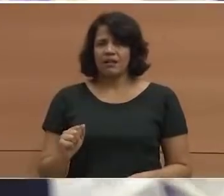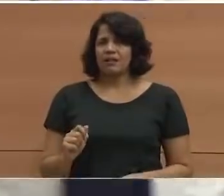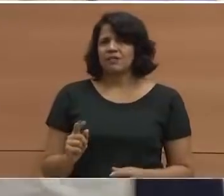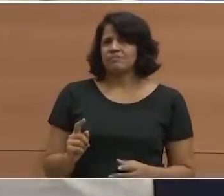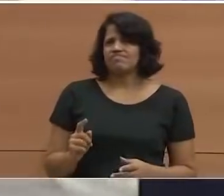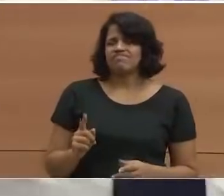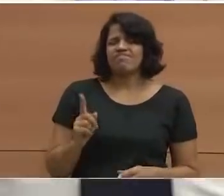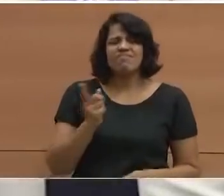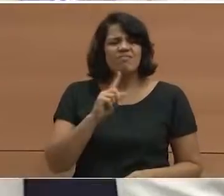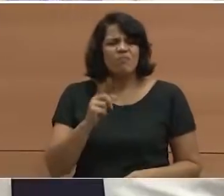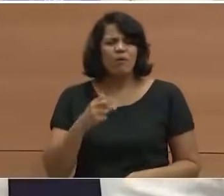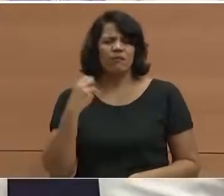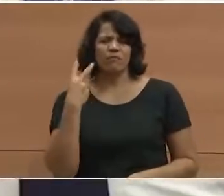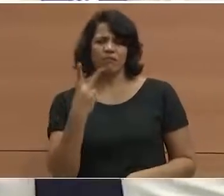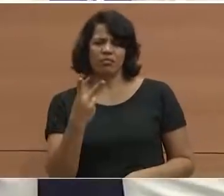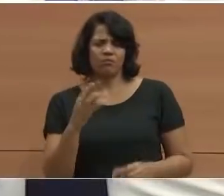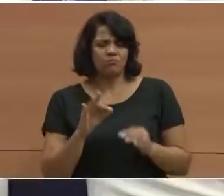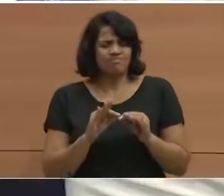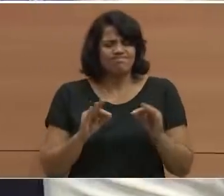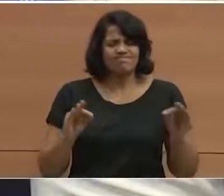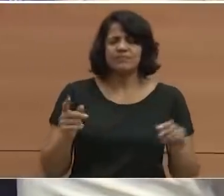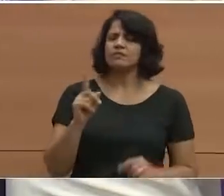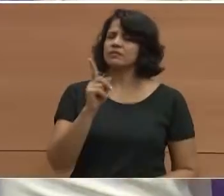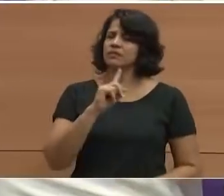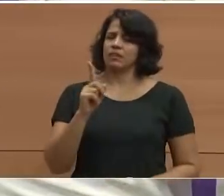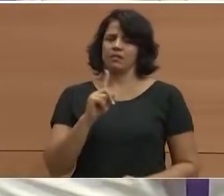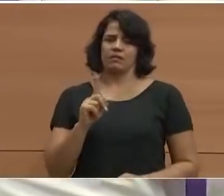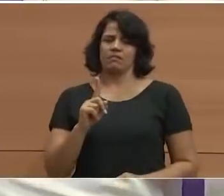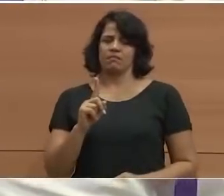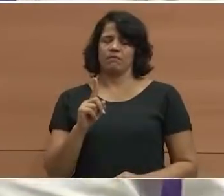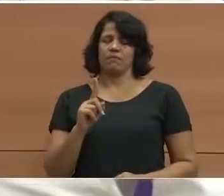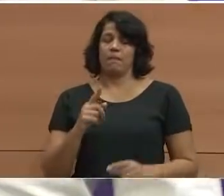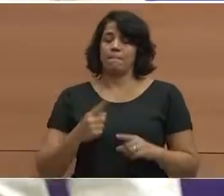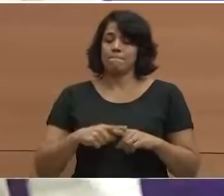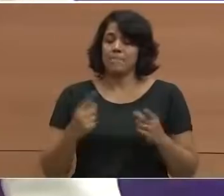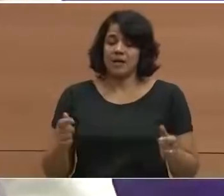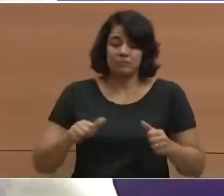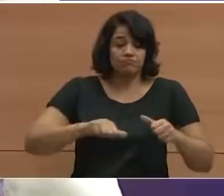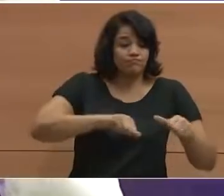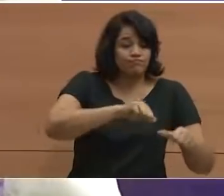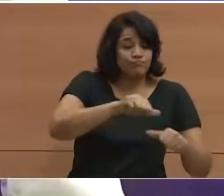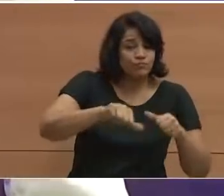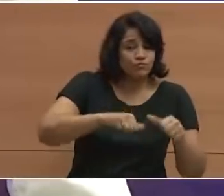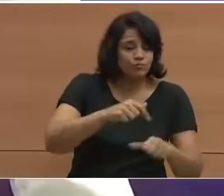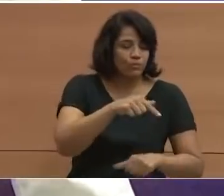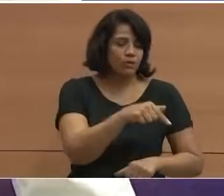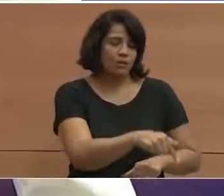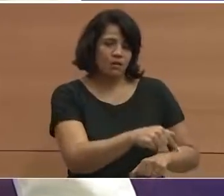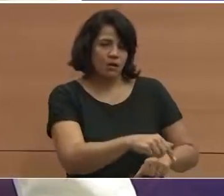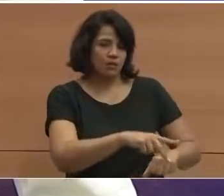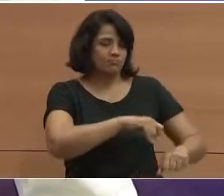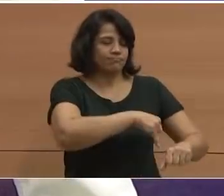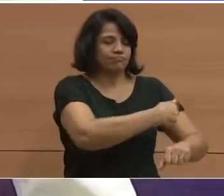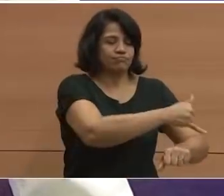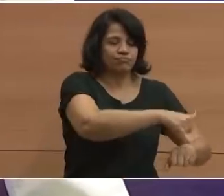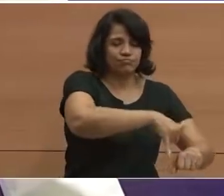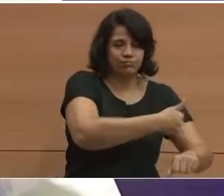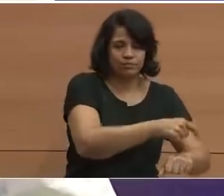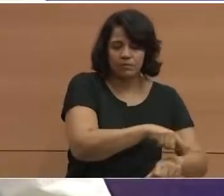quando chega no capítulo 15, quando Paulo e Barnabé foram discutir esse assunto